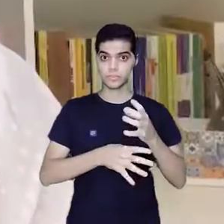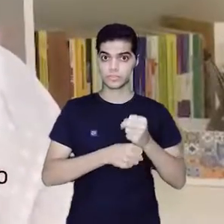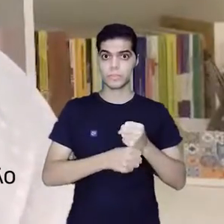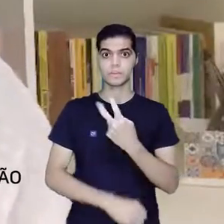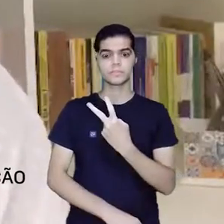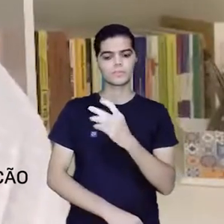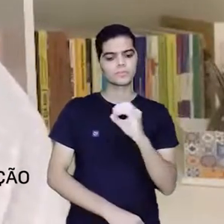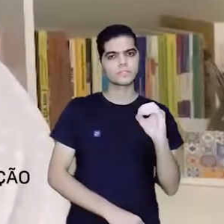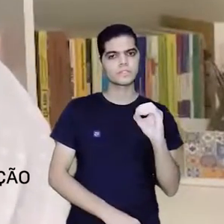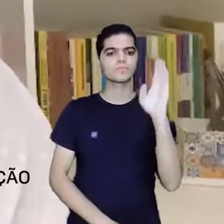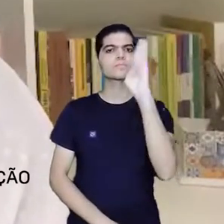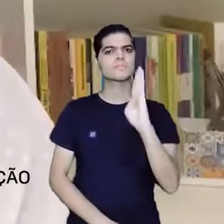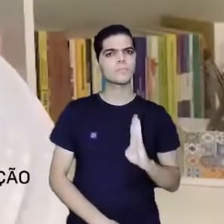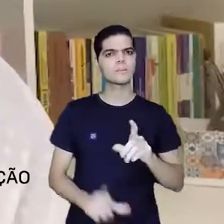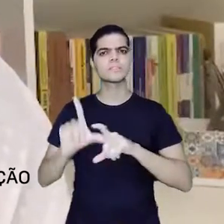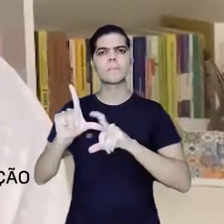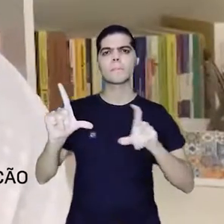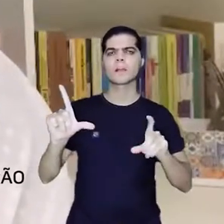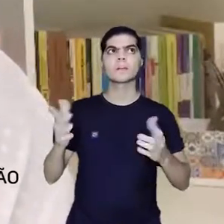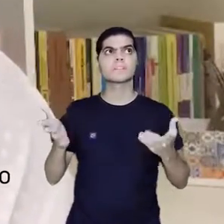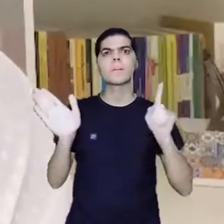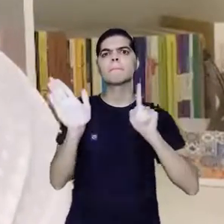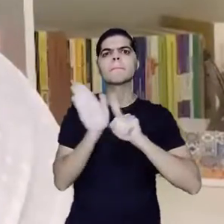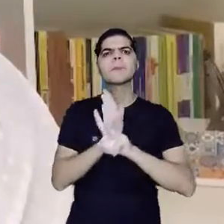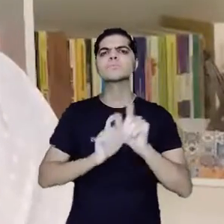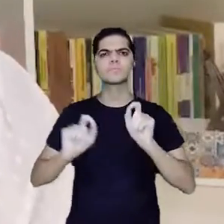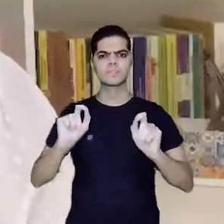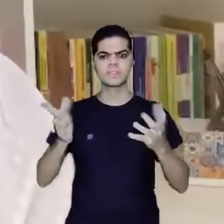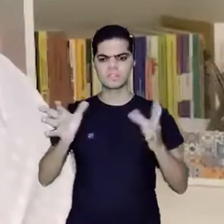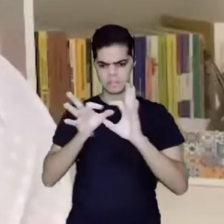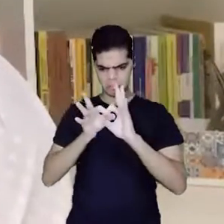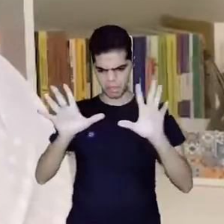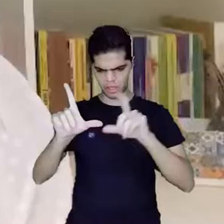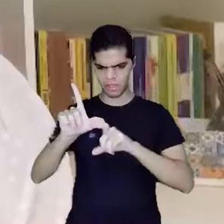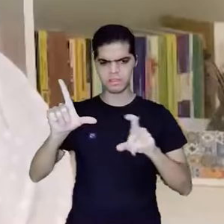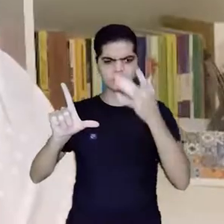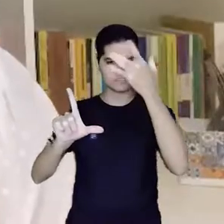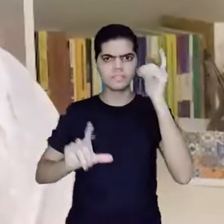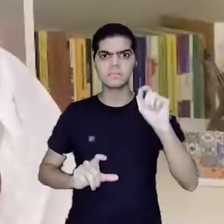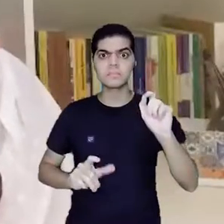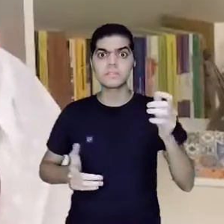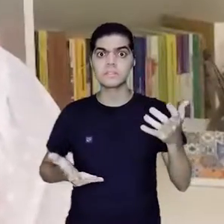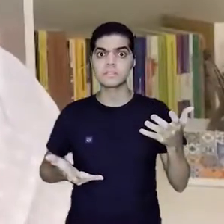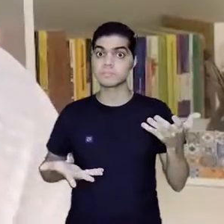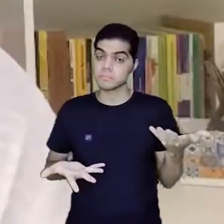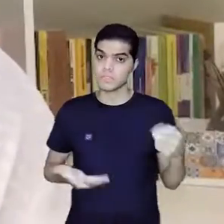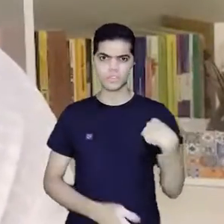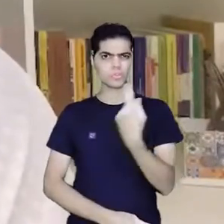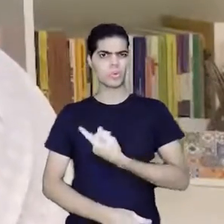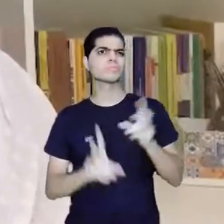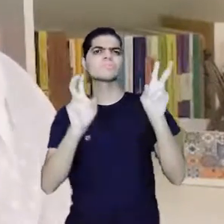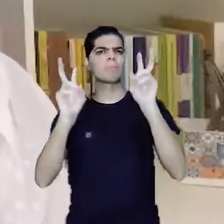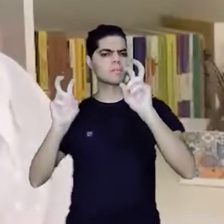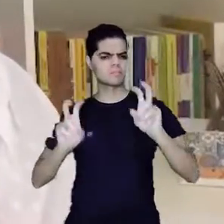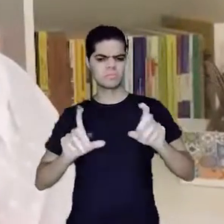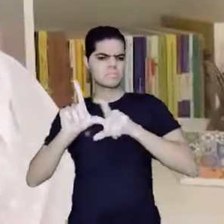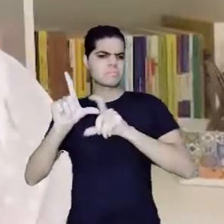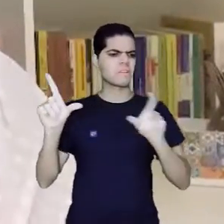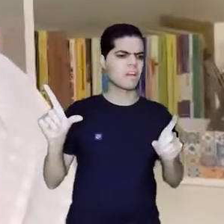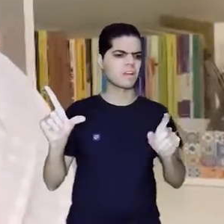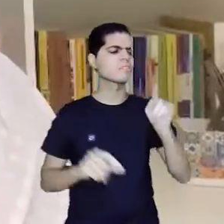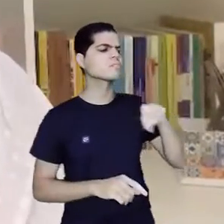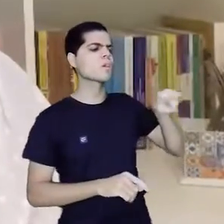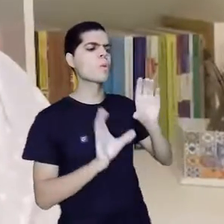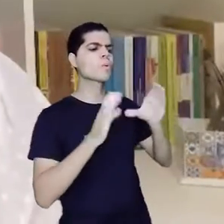200 anos da independência do Brasil e a pergunta que não quer calar é: independência para quem? É possível falar independência para as